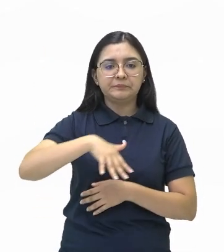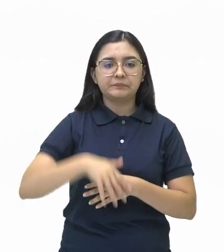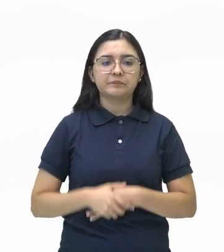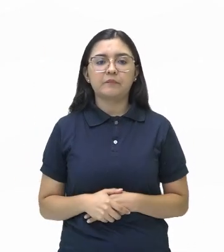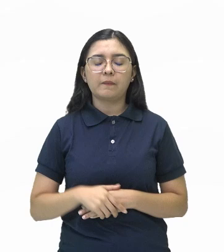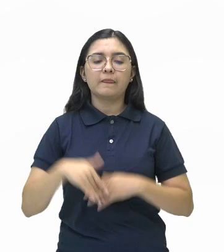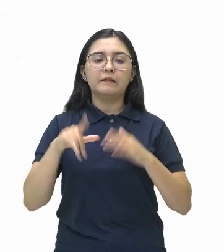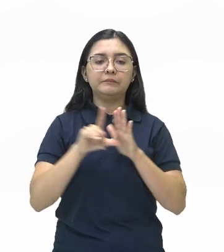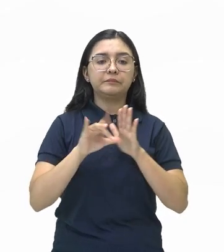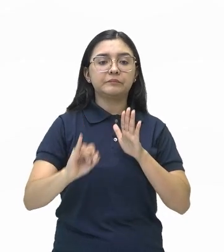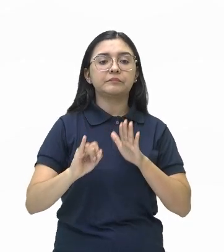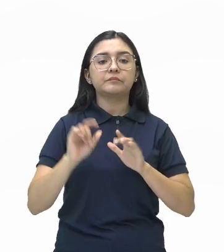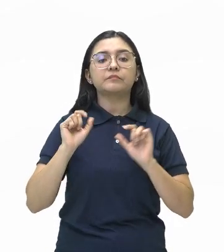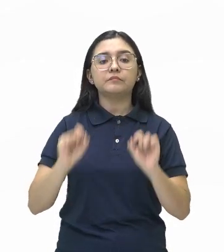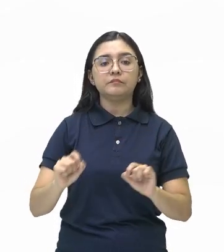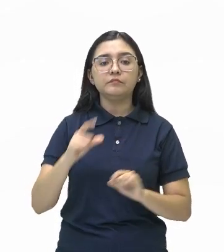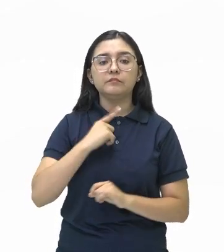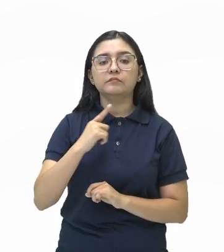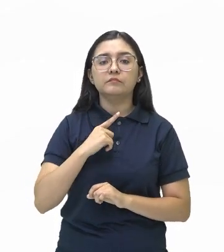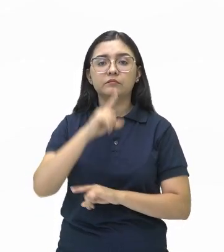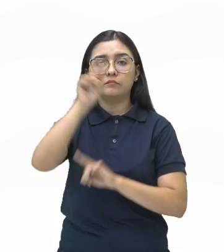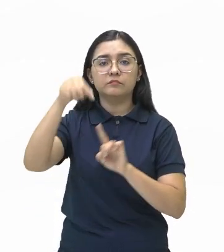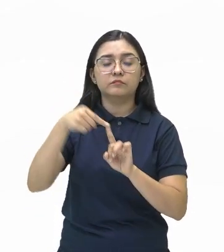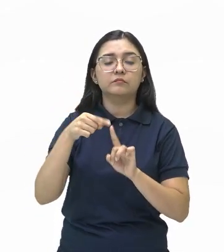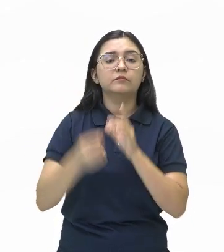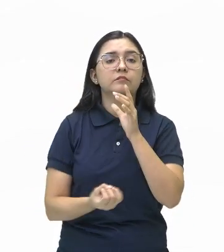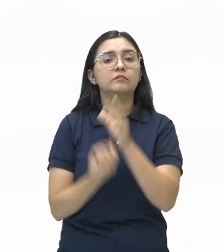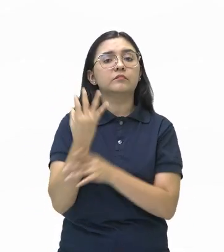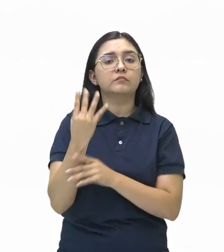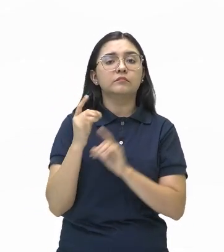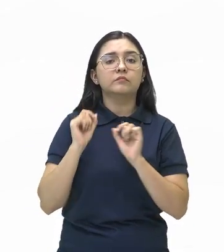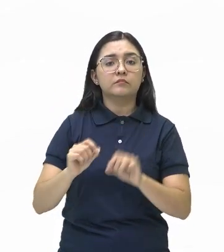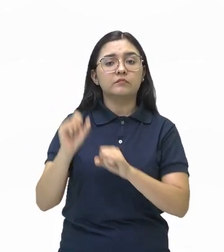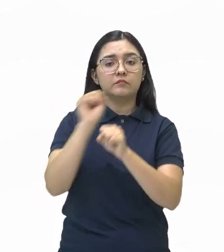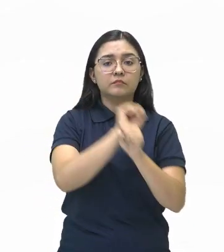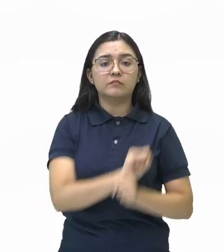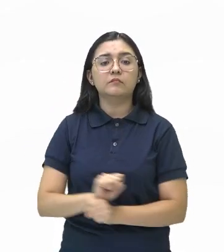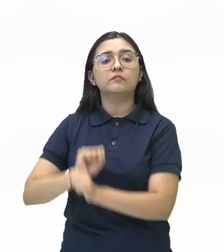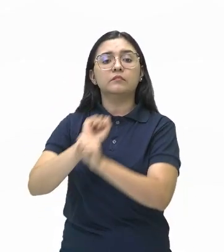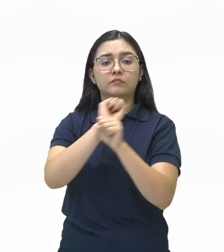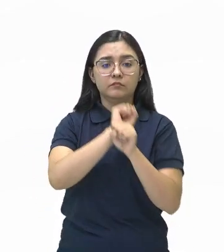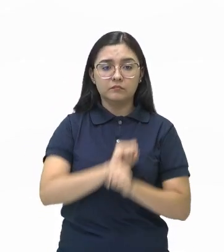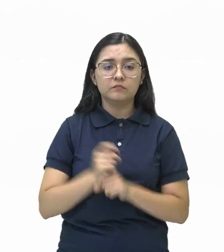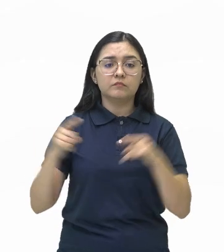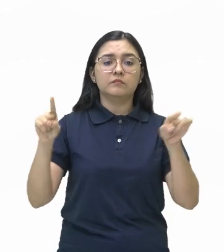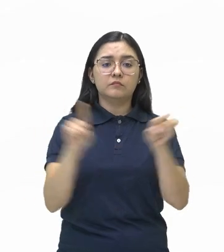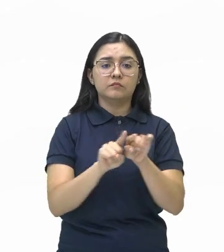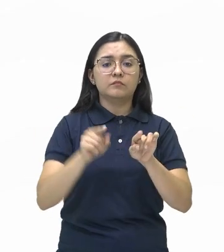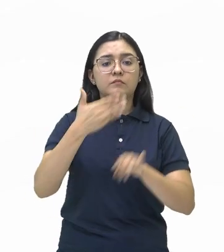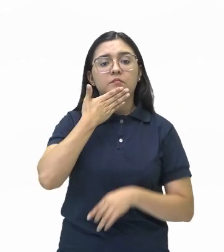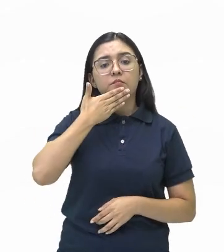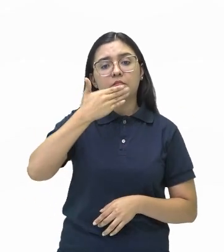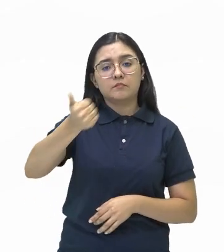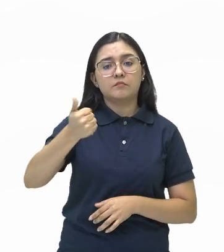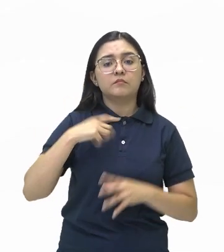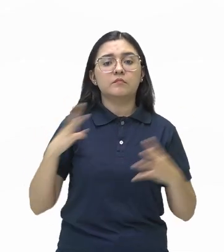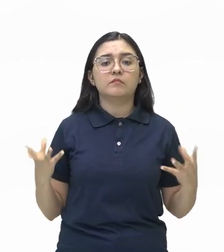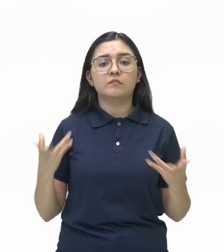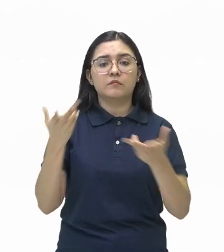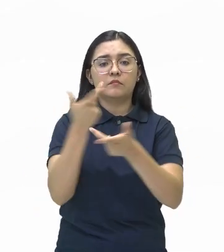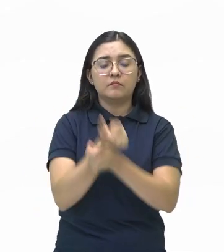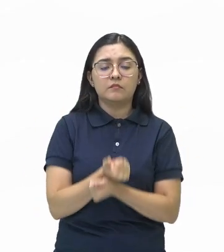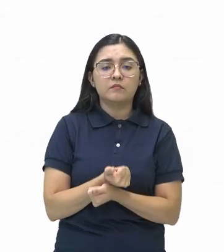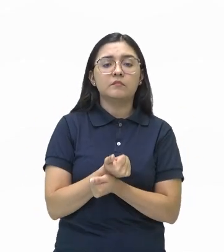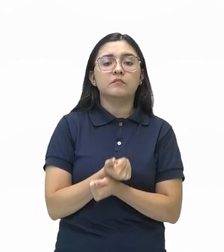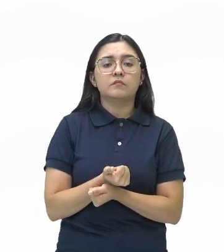Ambiente. Essa lei, ela está ali para quê? Ela foi criada para proteger e melhorar a qualidade